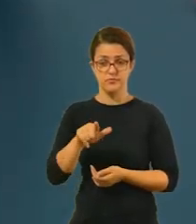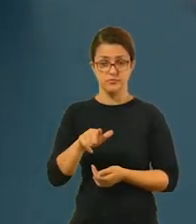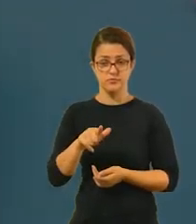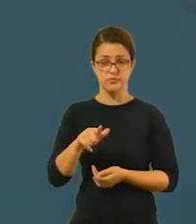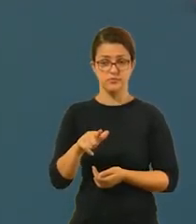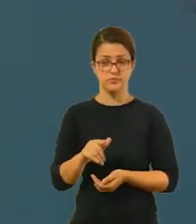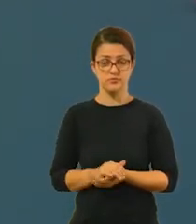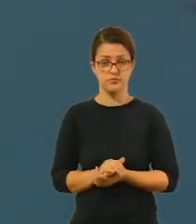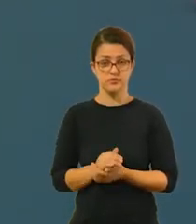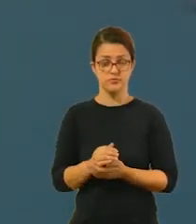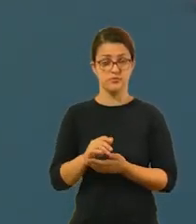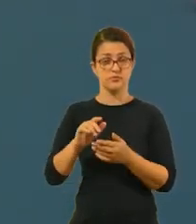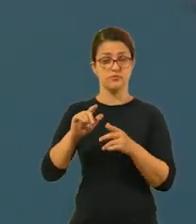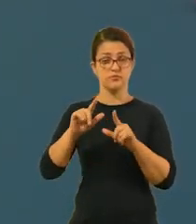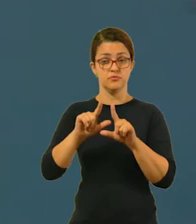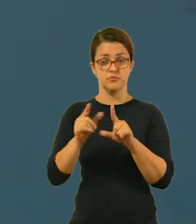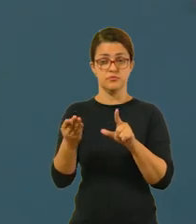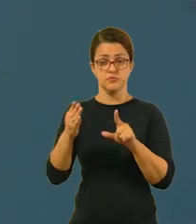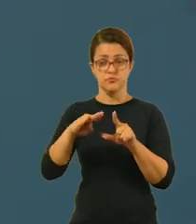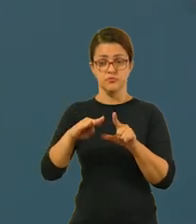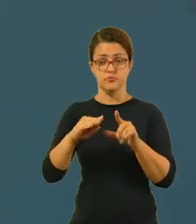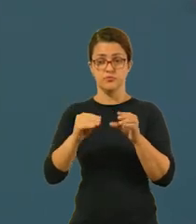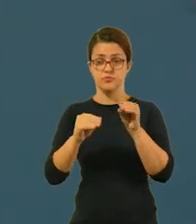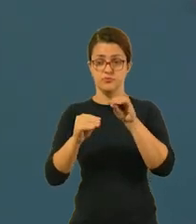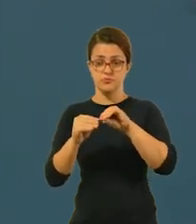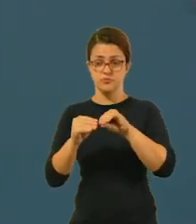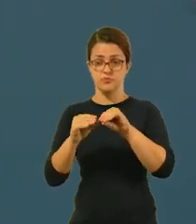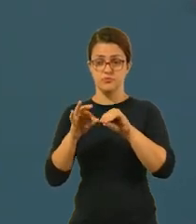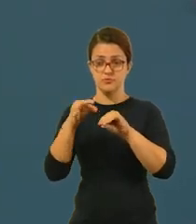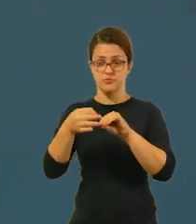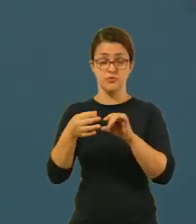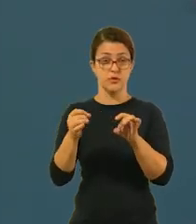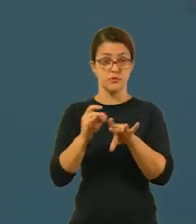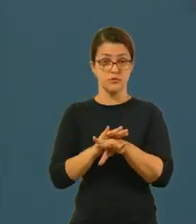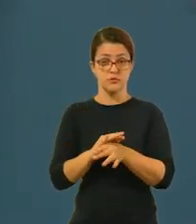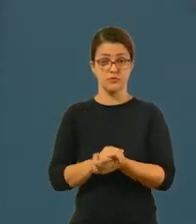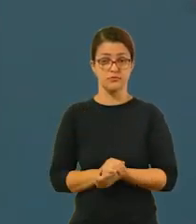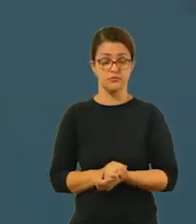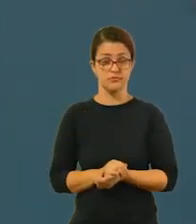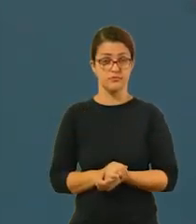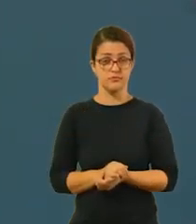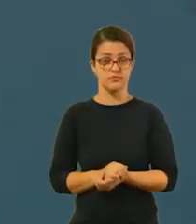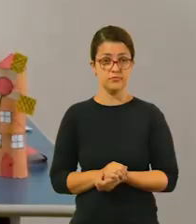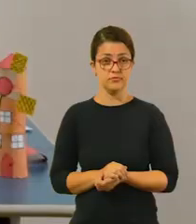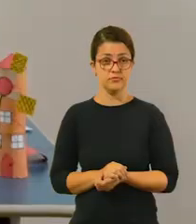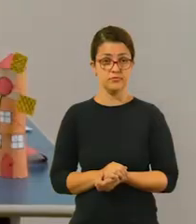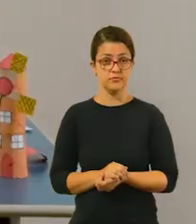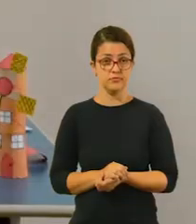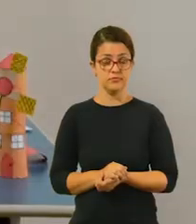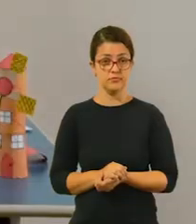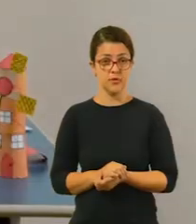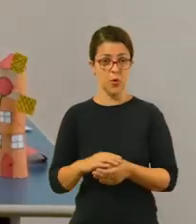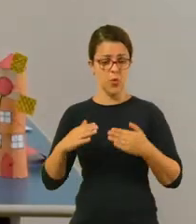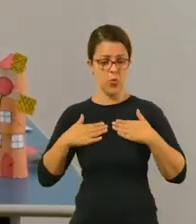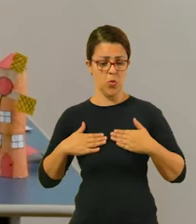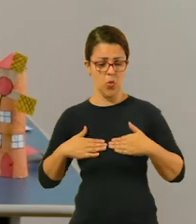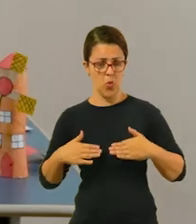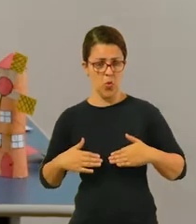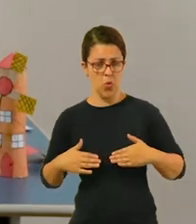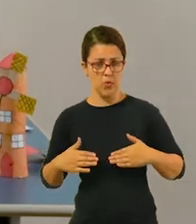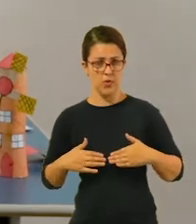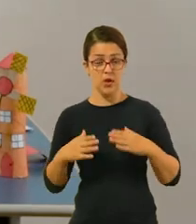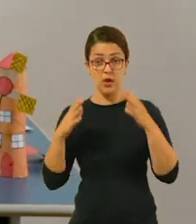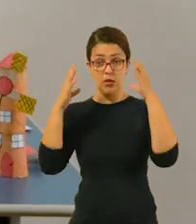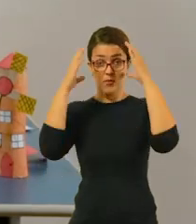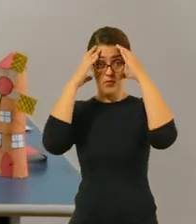fecho novamente, faço a mesma dobradura e pronto. Está pronto o nosso corpinho